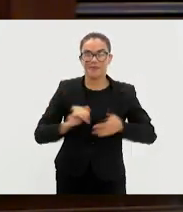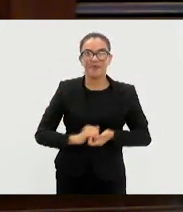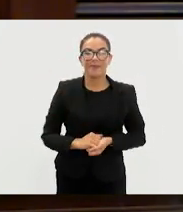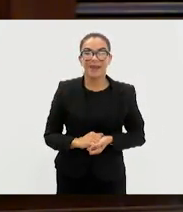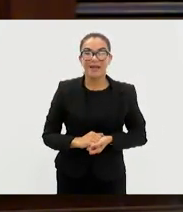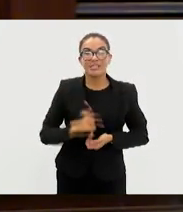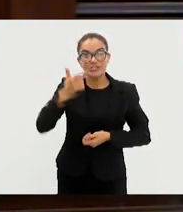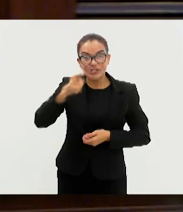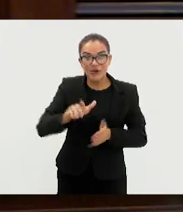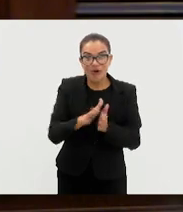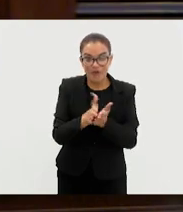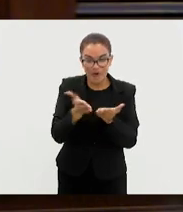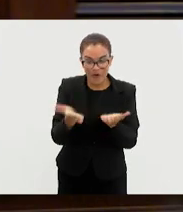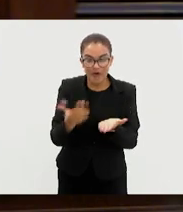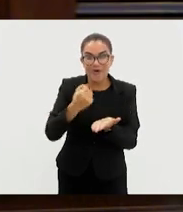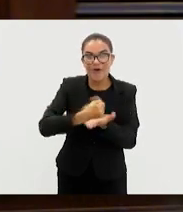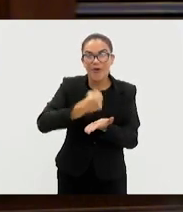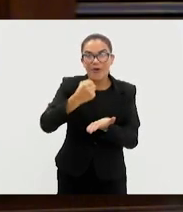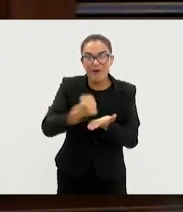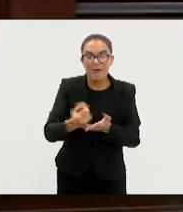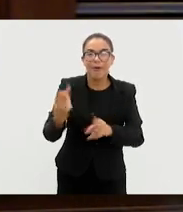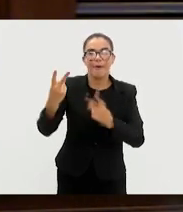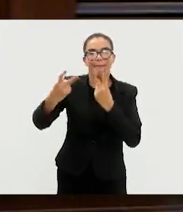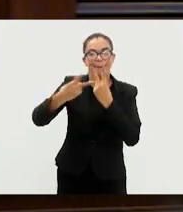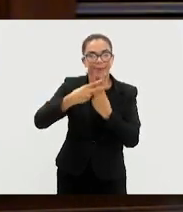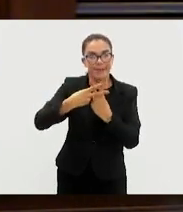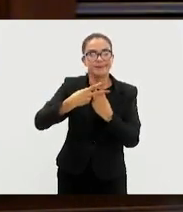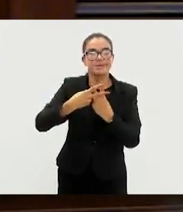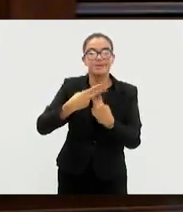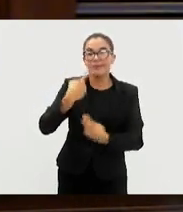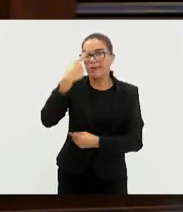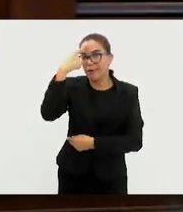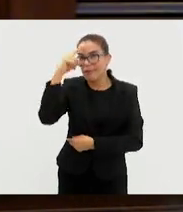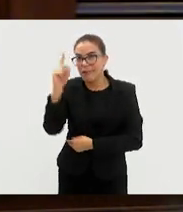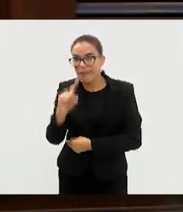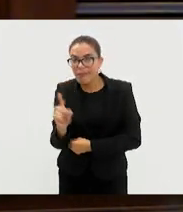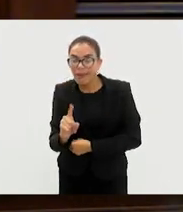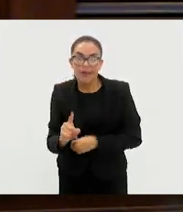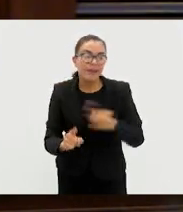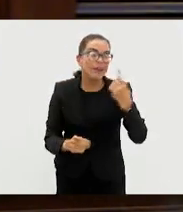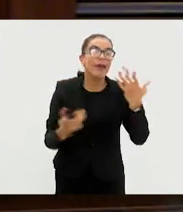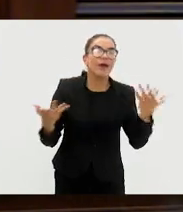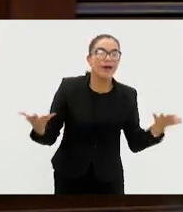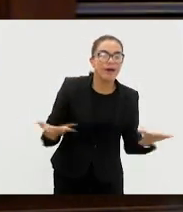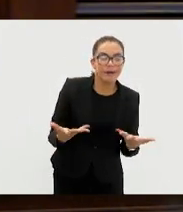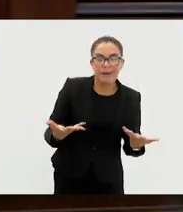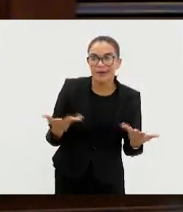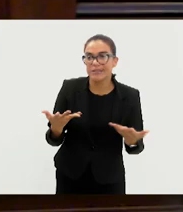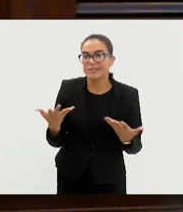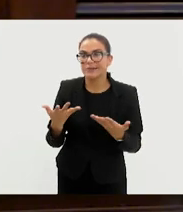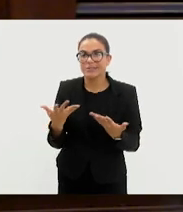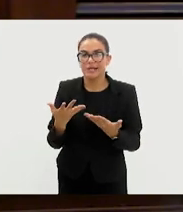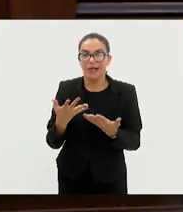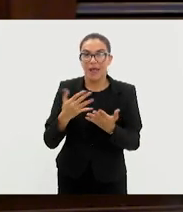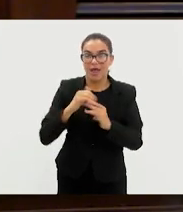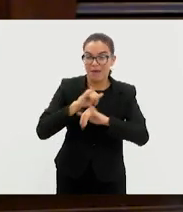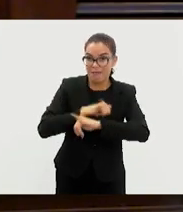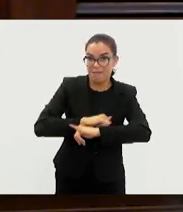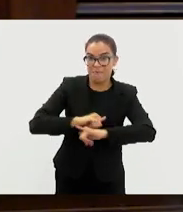passaporte dele e não sabia o que fazer com eles. O que faz? Aí sai uma nota oficial